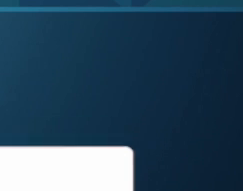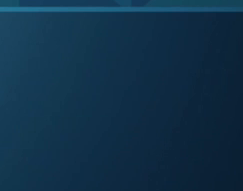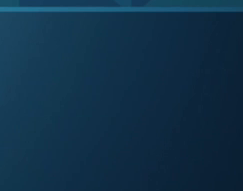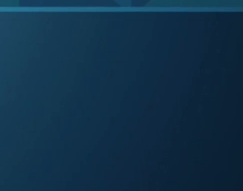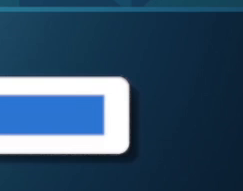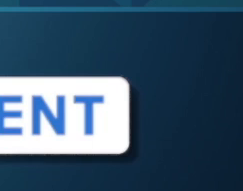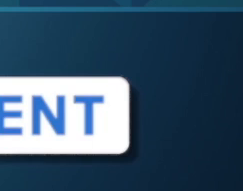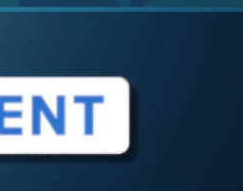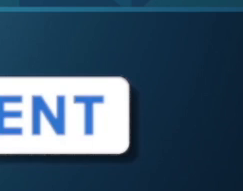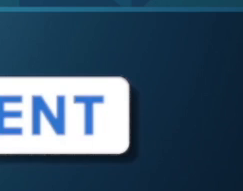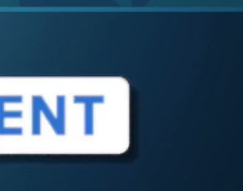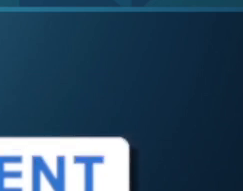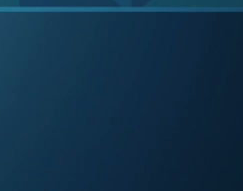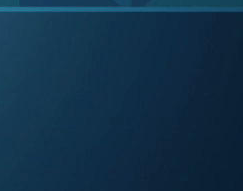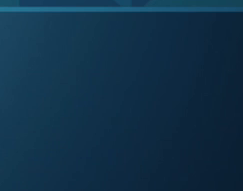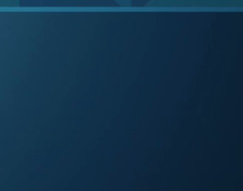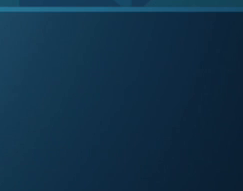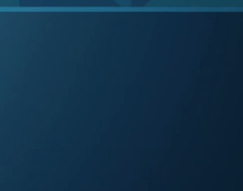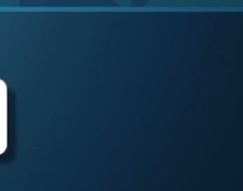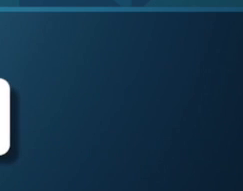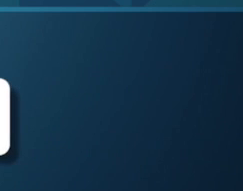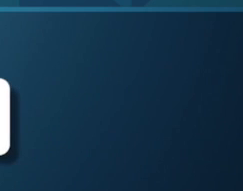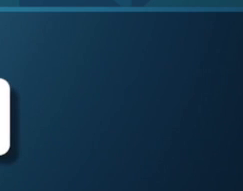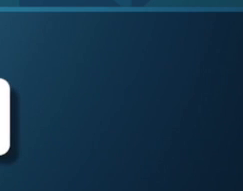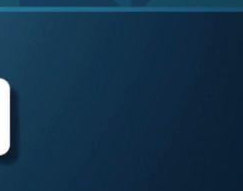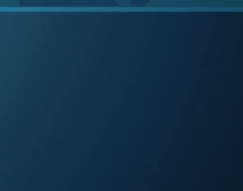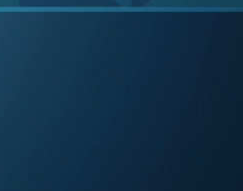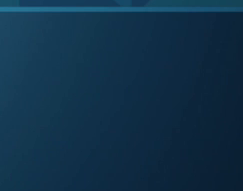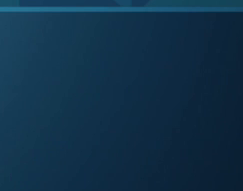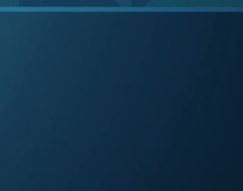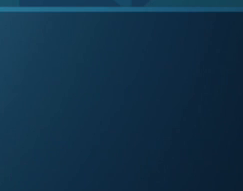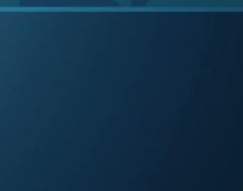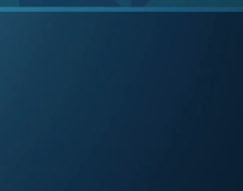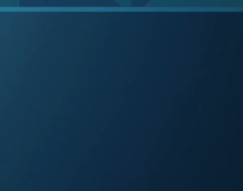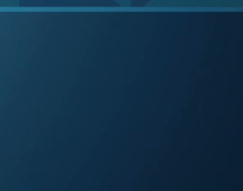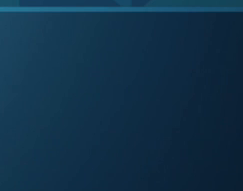notificação. Fo comentário, no fahetutang, ba media social siraseluk.